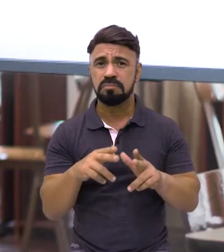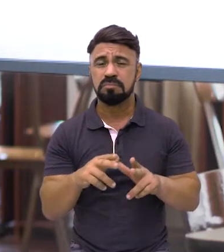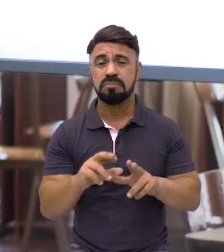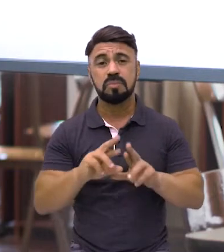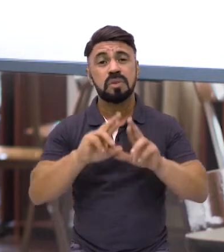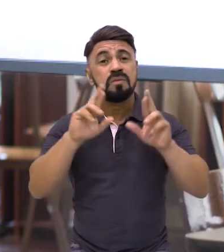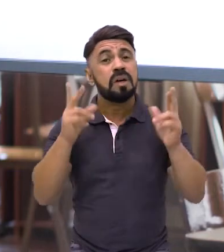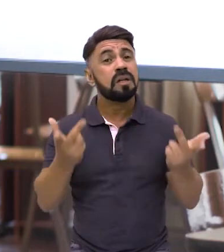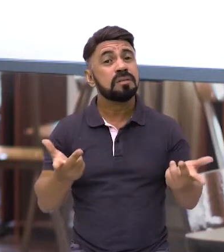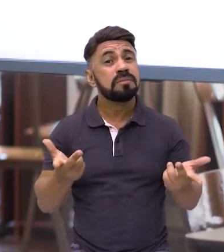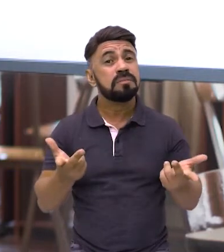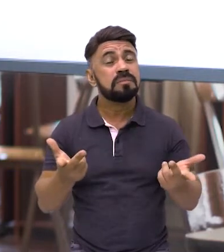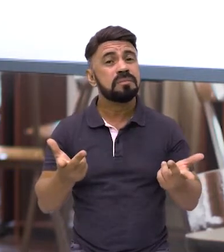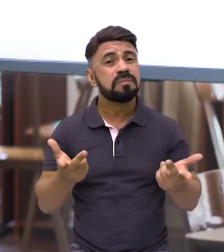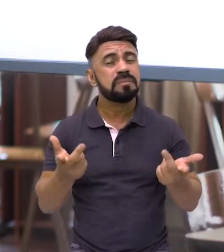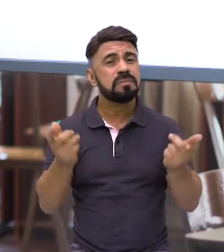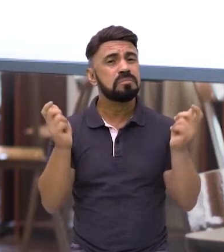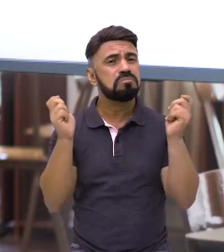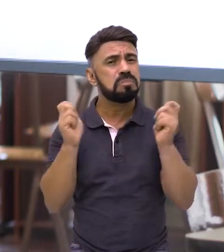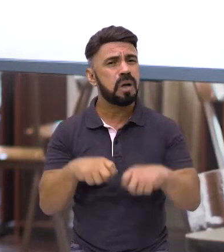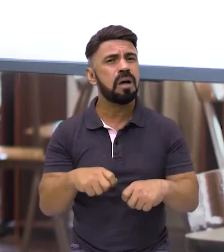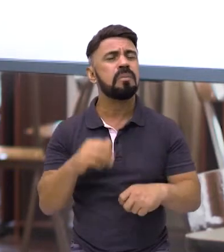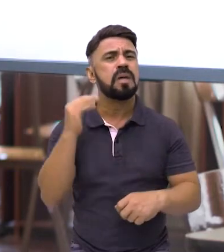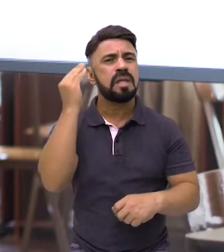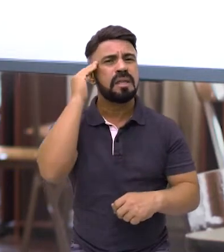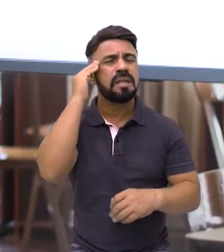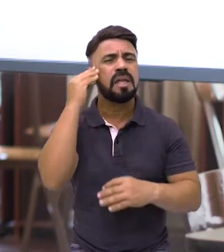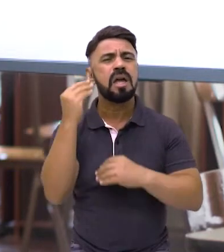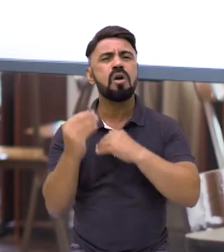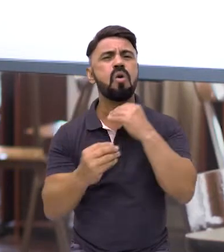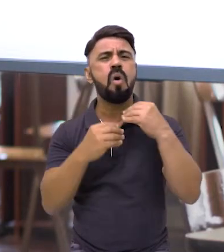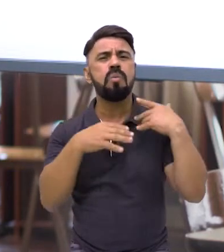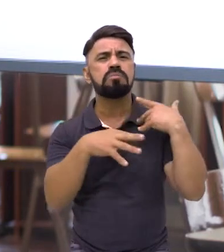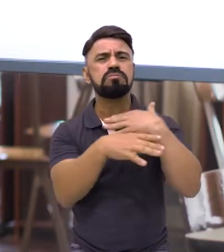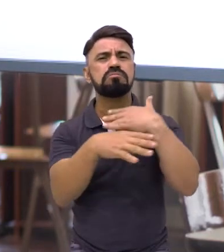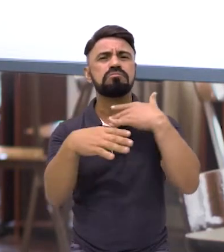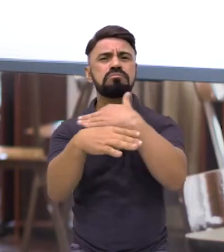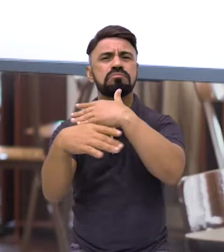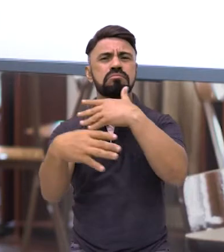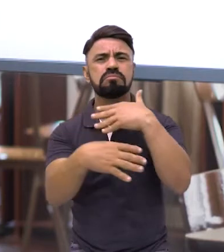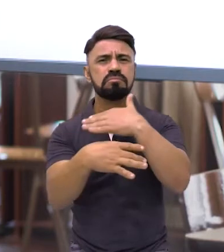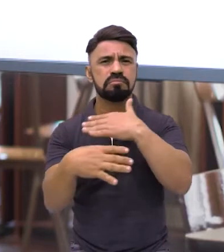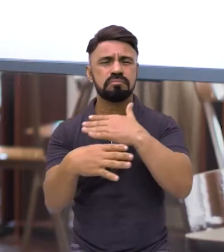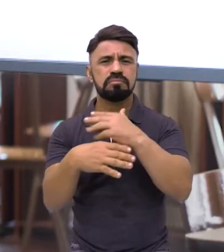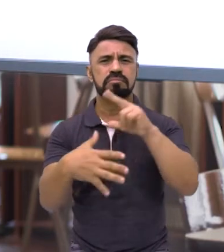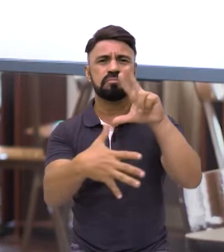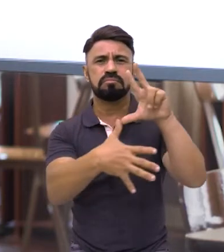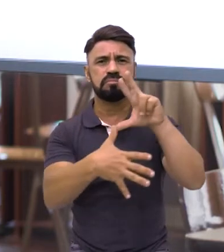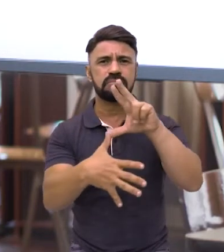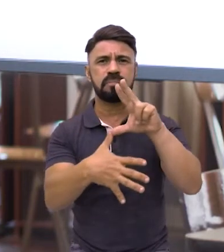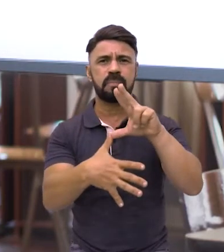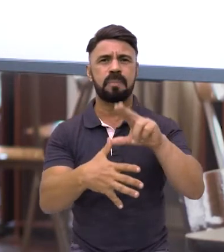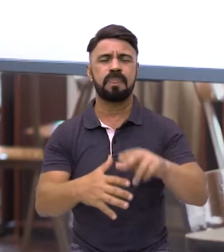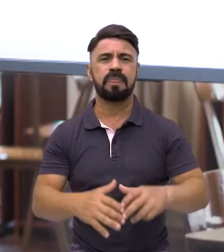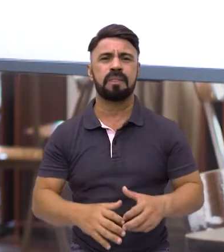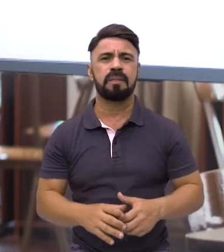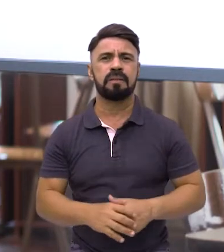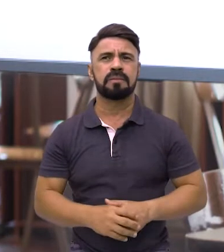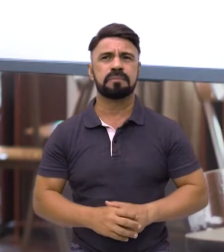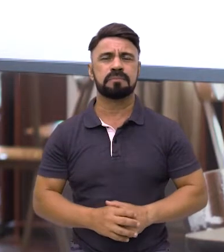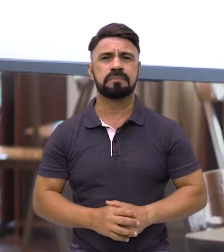favoráveis para que nós possamos entender melhor o processo de urbanização latino-americana.